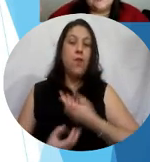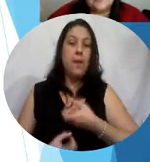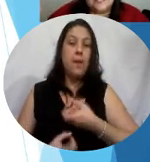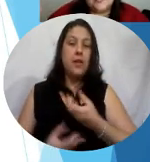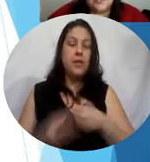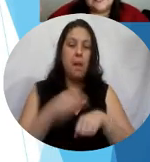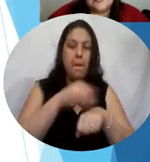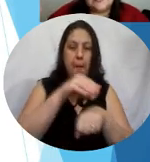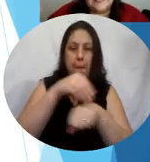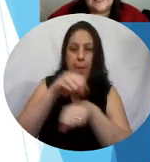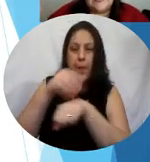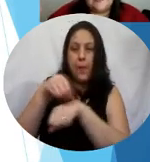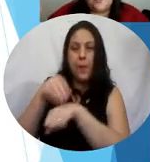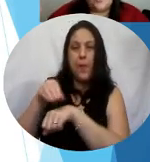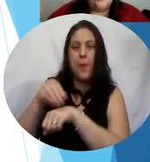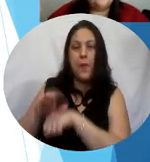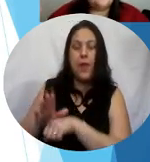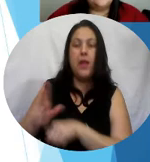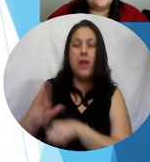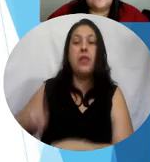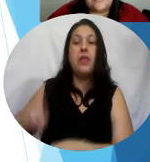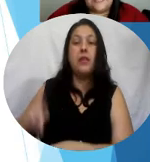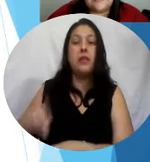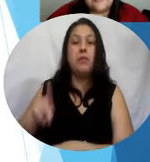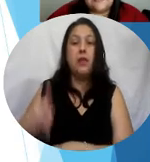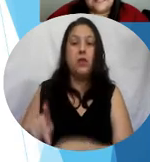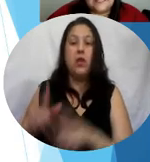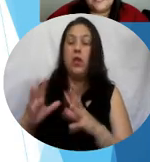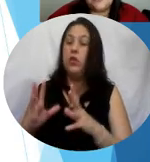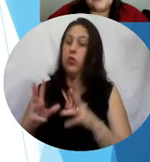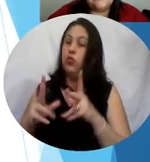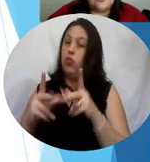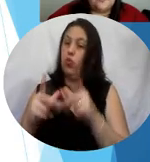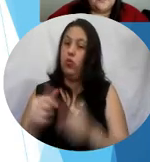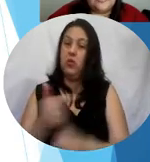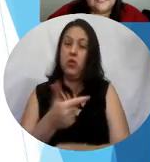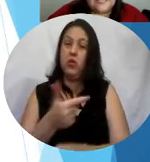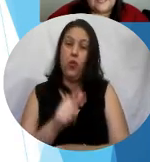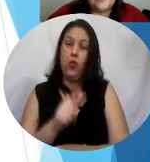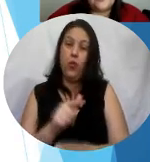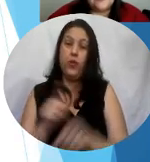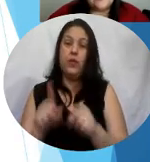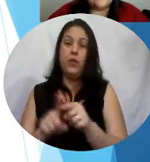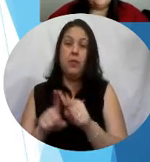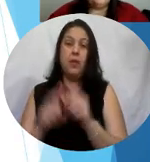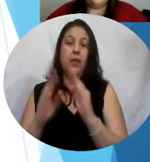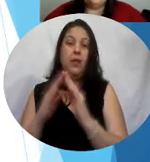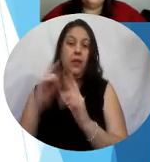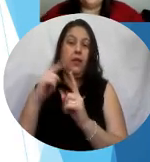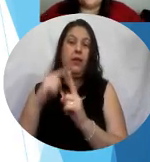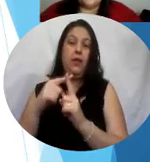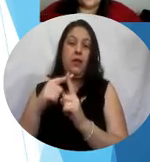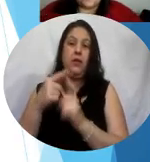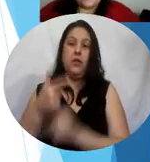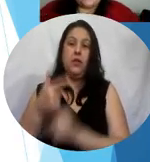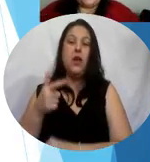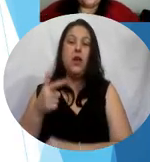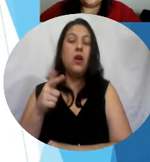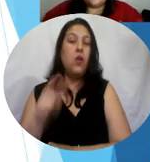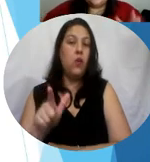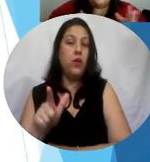dentro das nossas outras pastorais da igreja, né, da comunidade. E como que eu